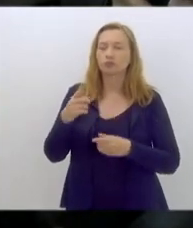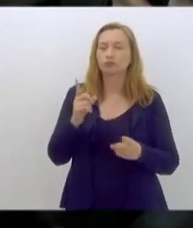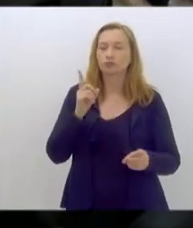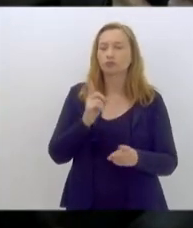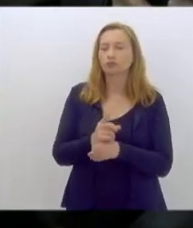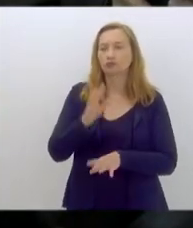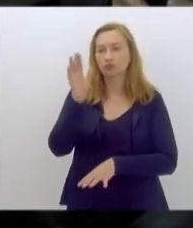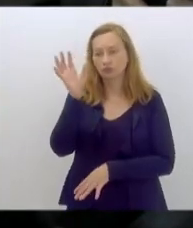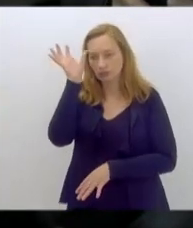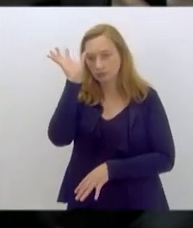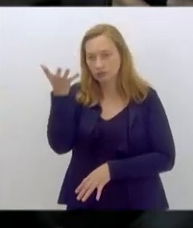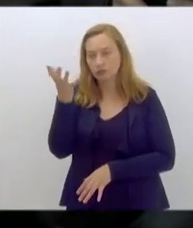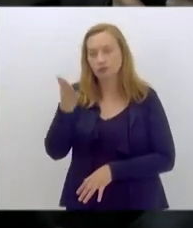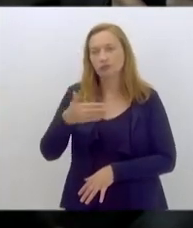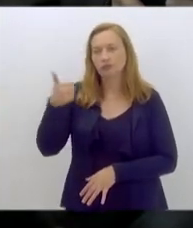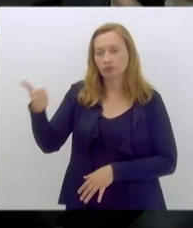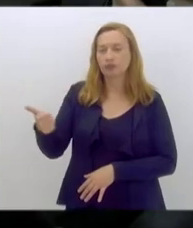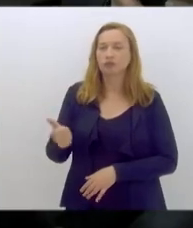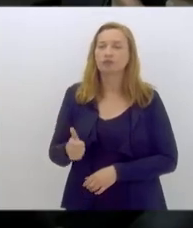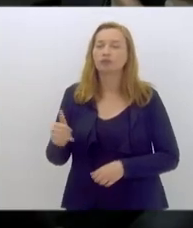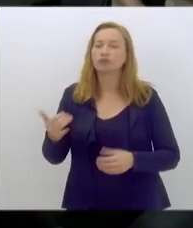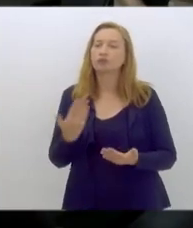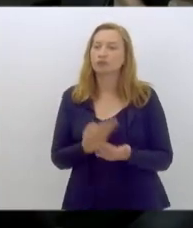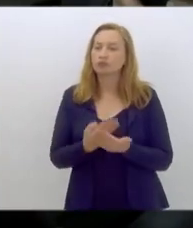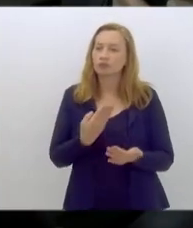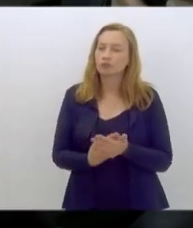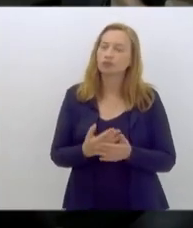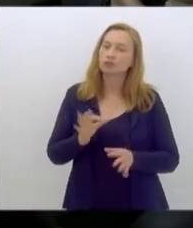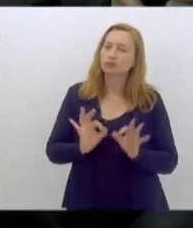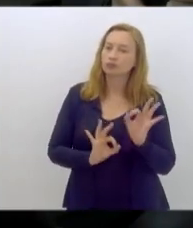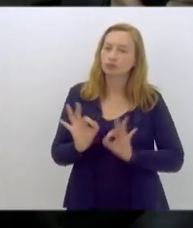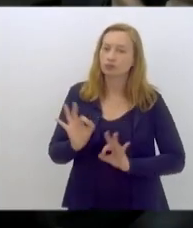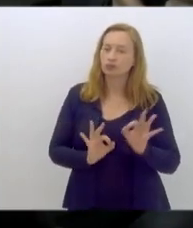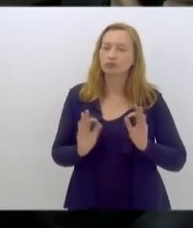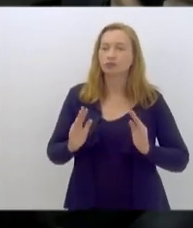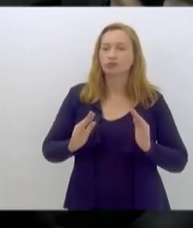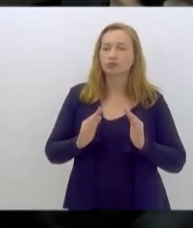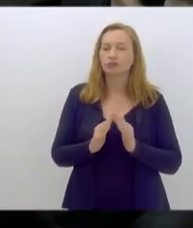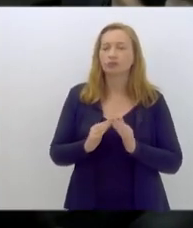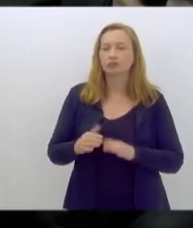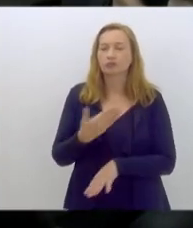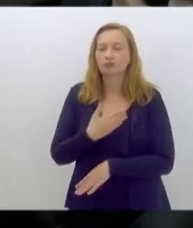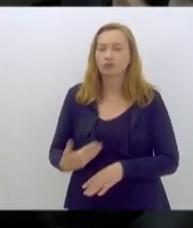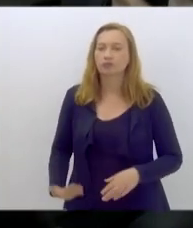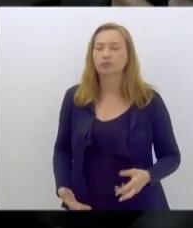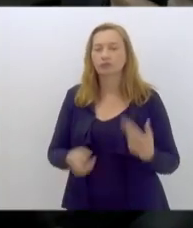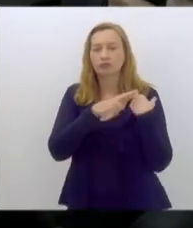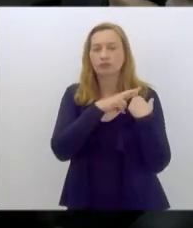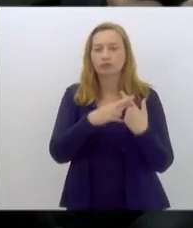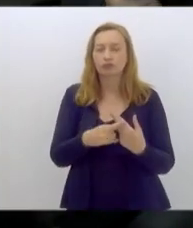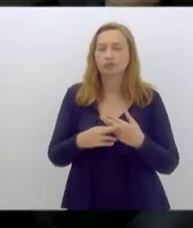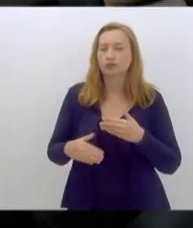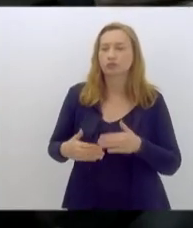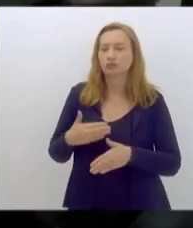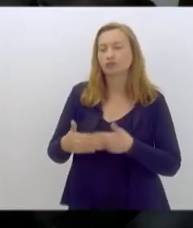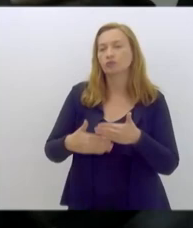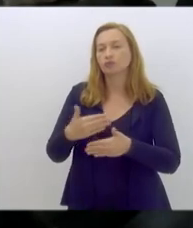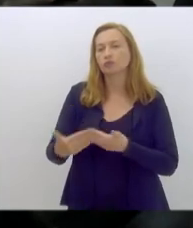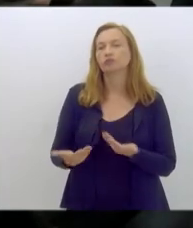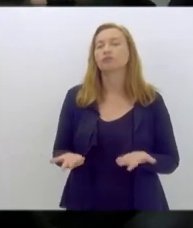alternativas né Tem estudos que estão sendo elaborados a Casa Civil que é responsável pelos processos de